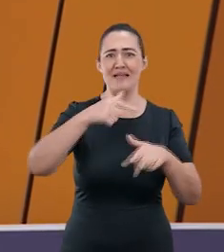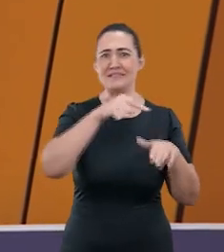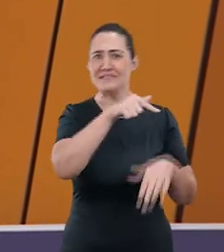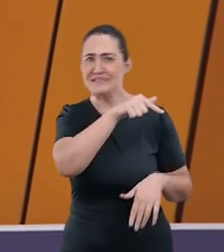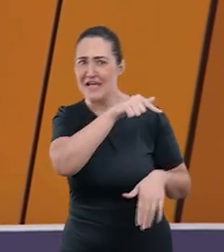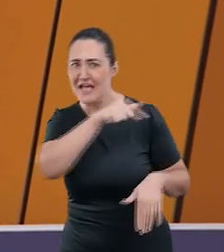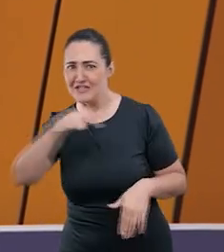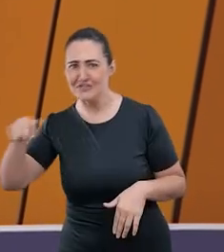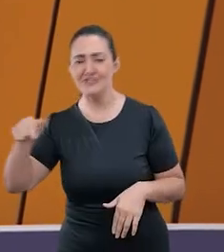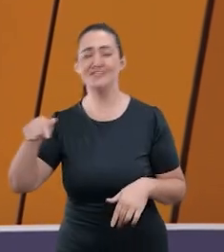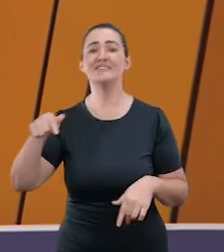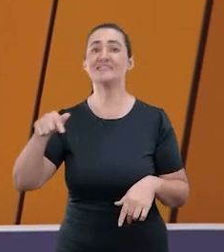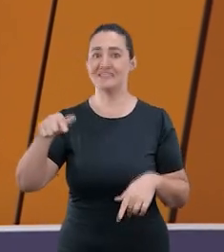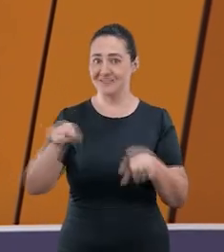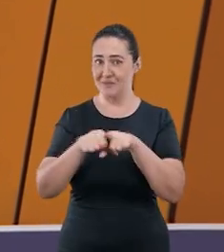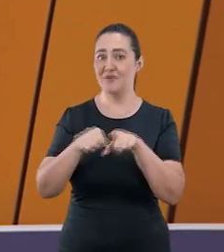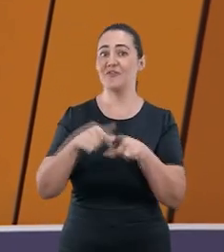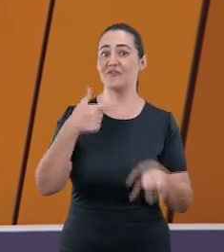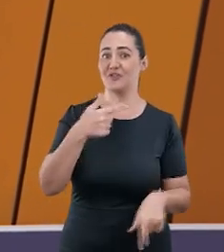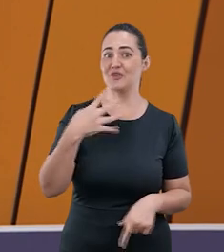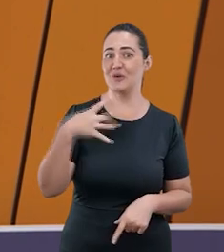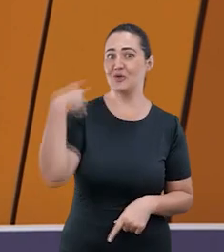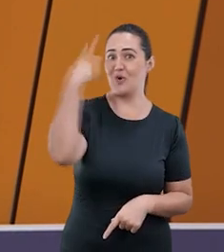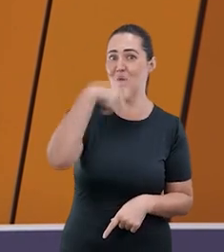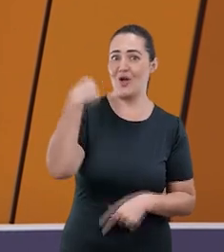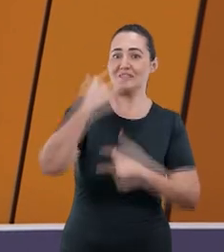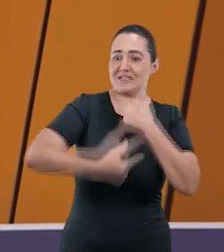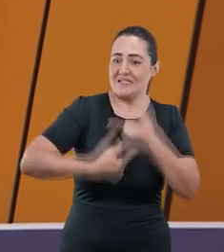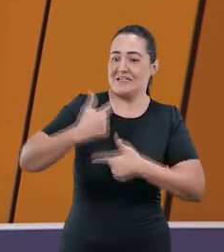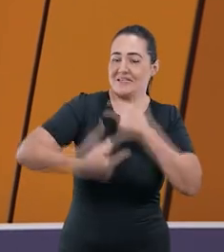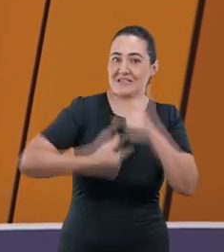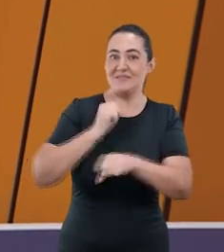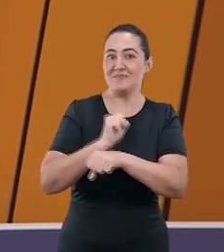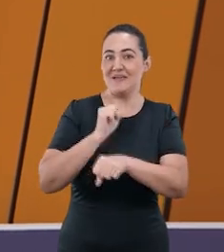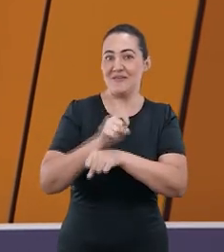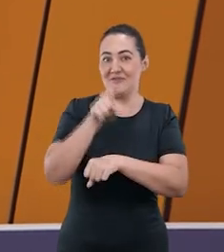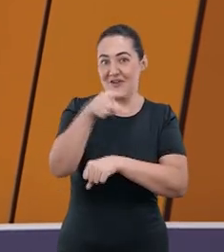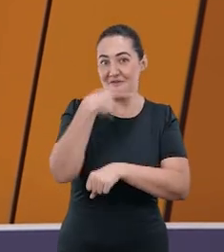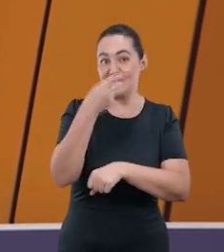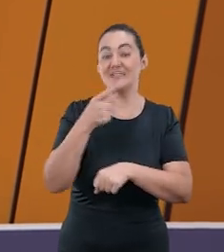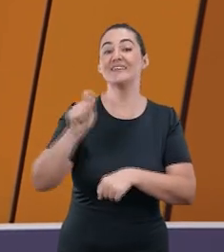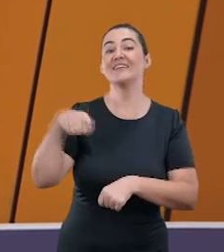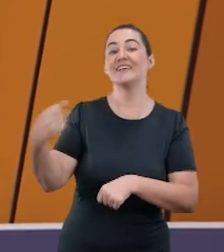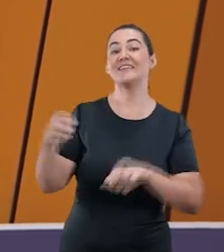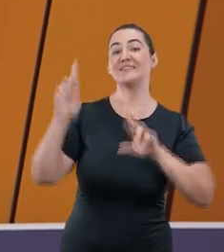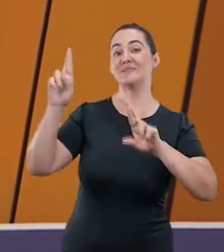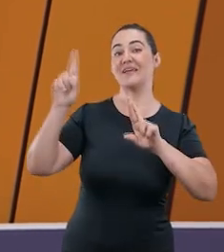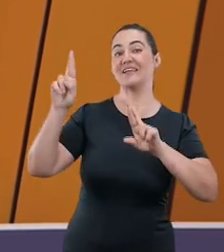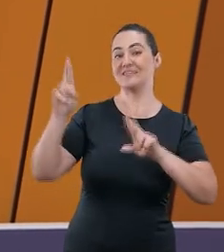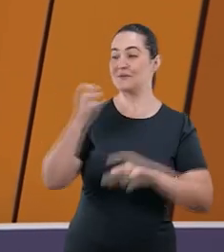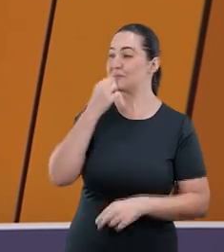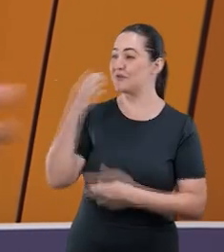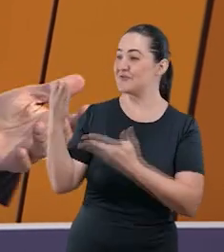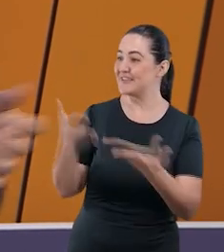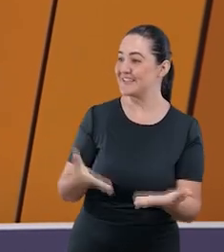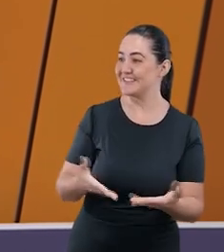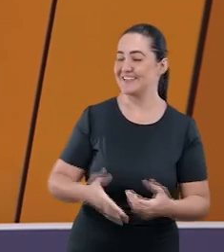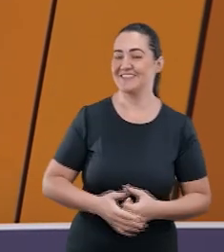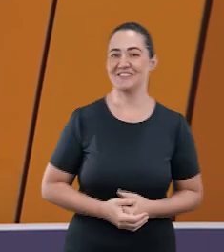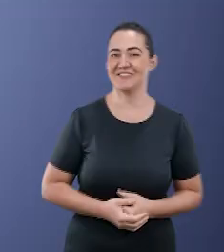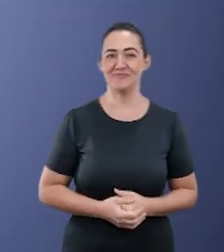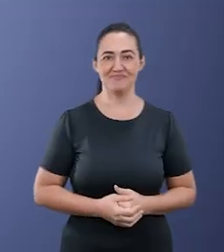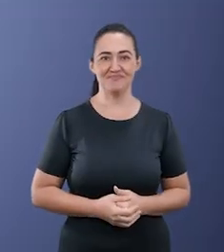semana, 24 horas por dia e que está agora esperando para falar com você. Olá, Esperança, bem-vinda, tudo